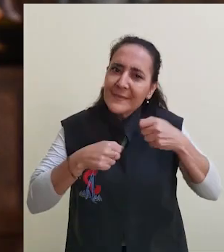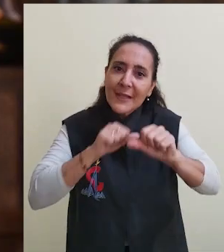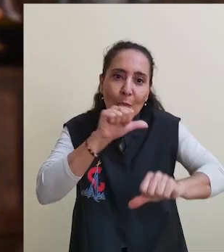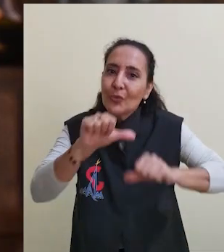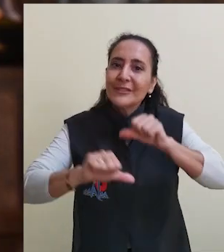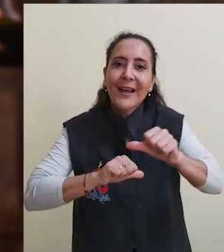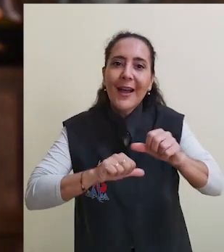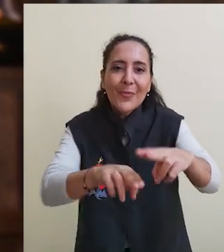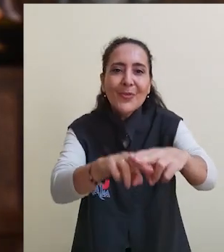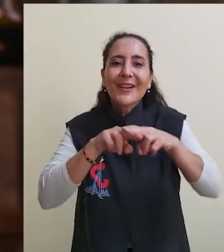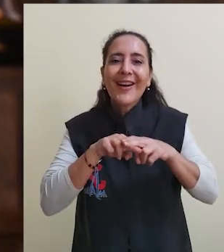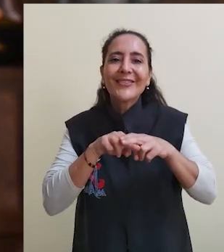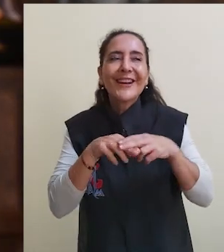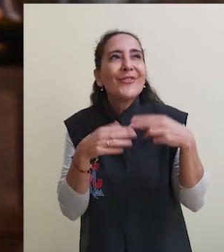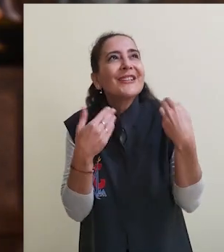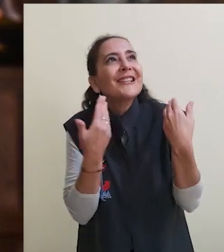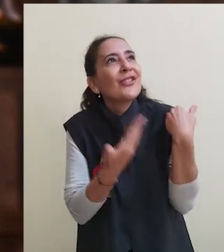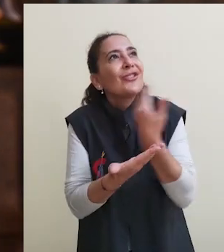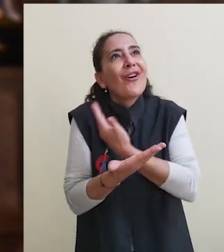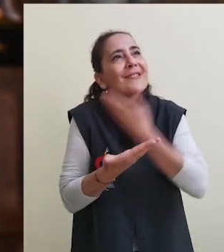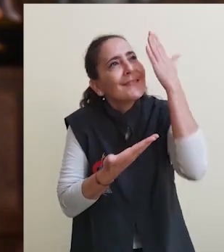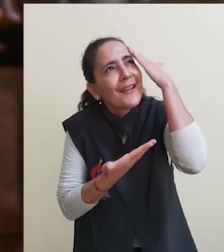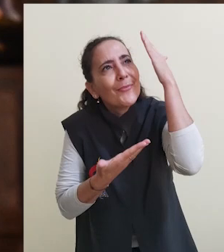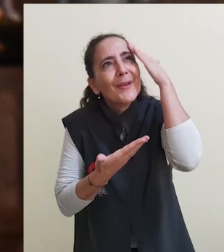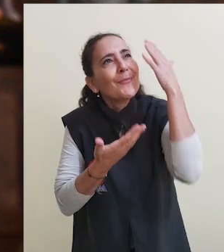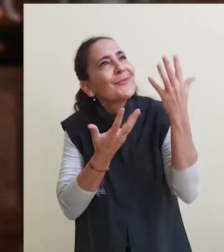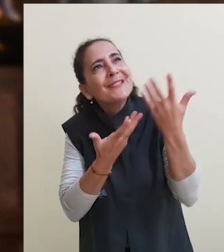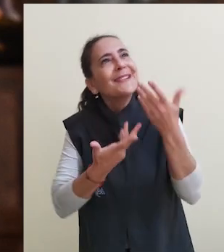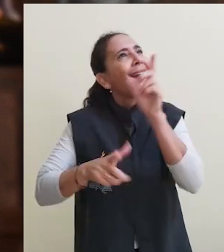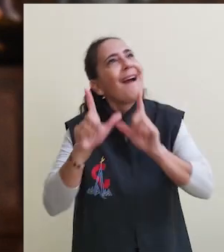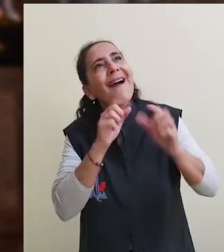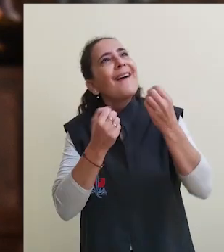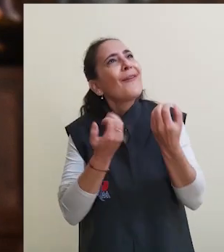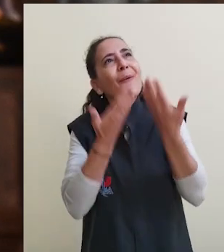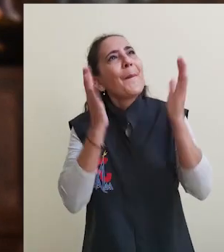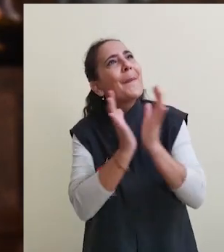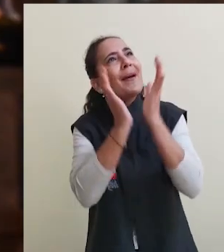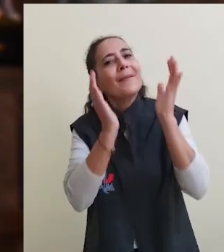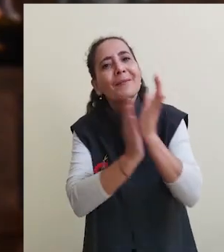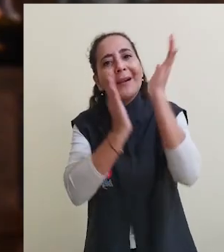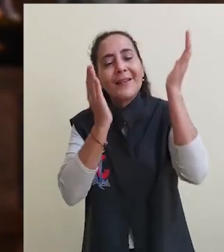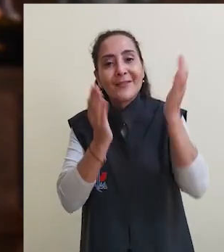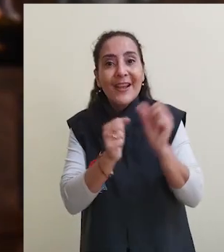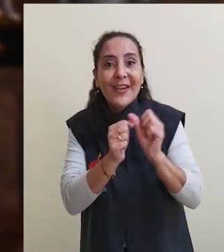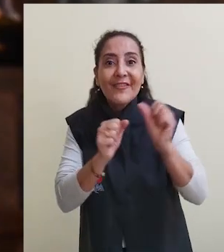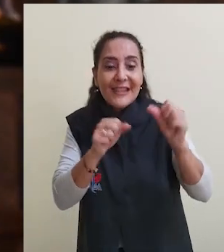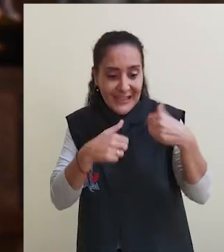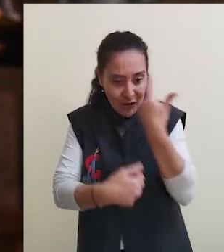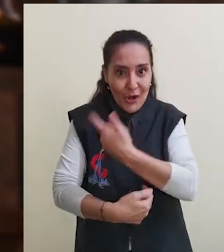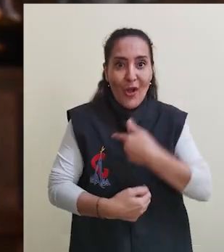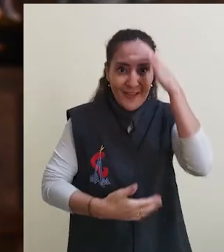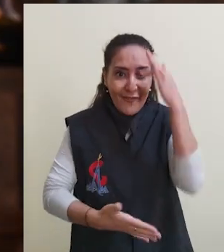algo precisa mudar em nós a partir daquilo que sabemos e contemplamos. A gente vai sabendo, contemplando, e isso vai